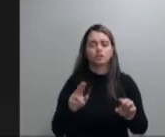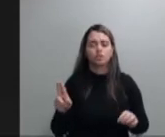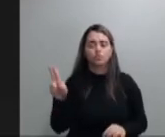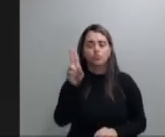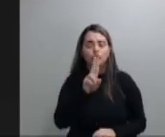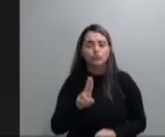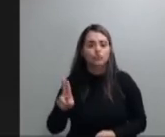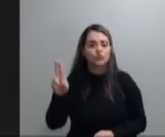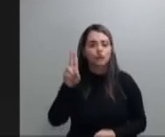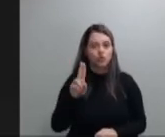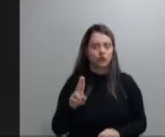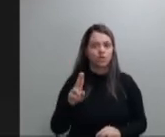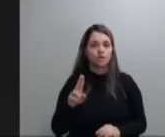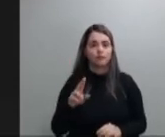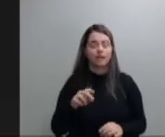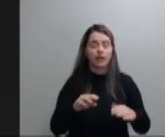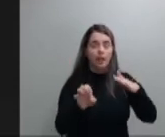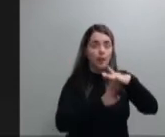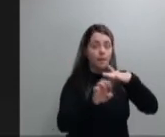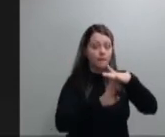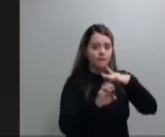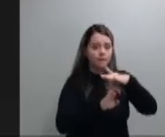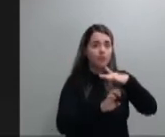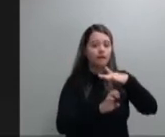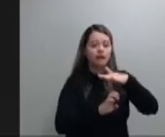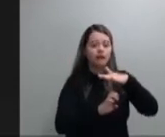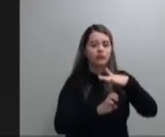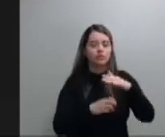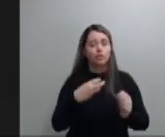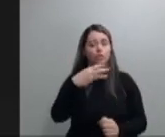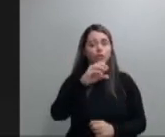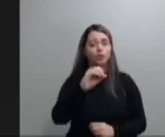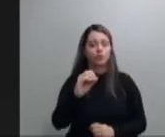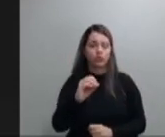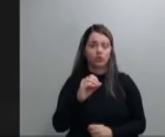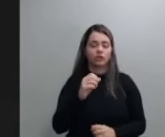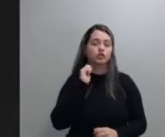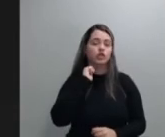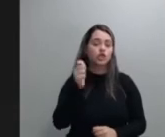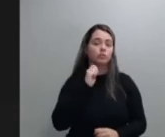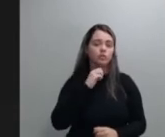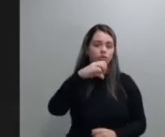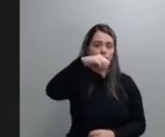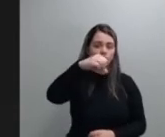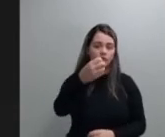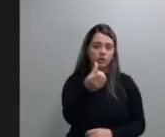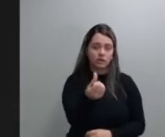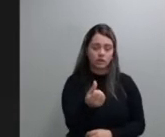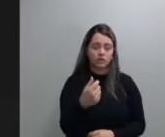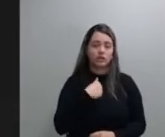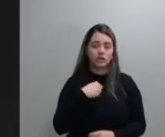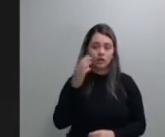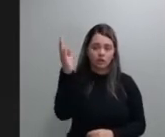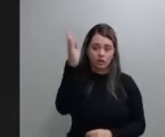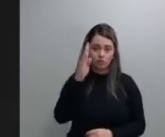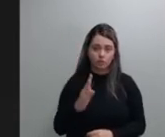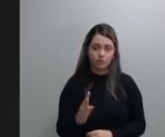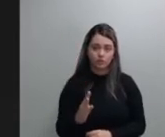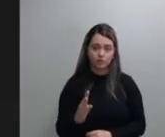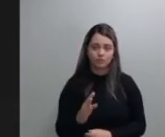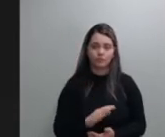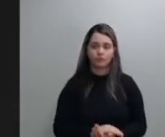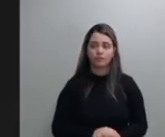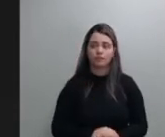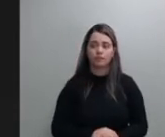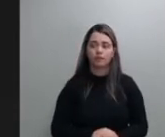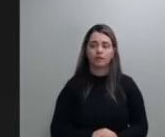Limitada teria se consumado a partir de 30 de abril de 1996 em território brasileiro naquela oportunidade solicitei vista